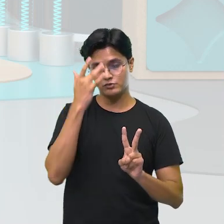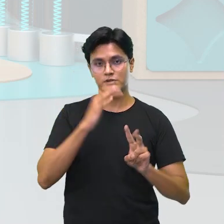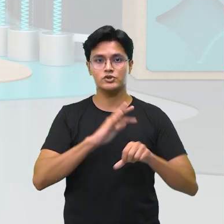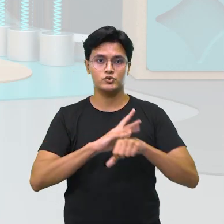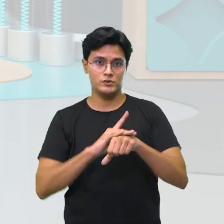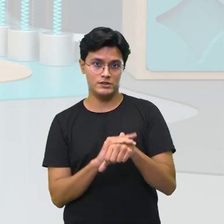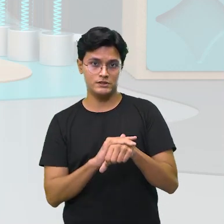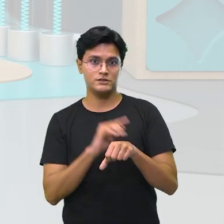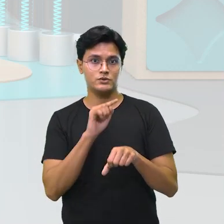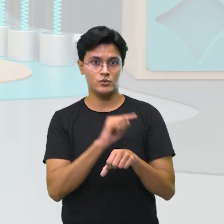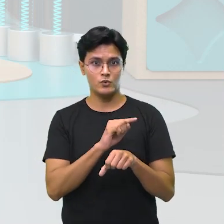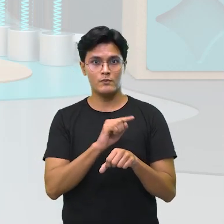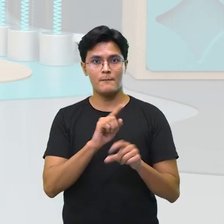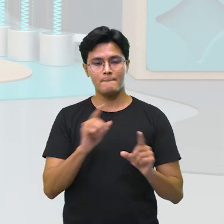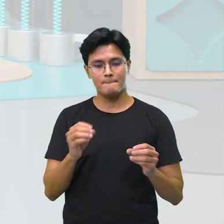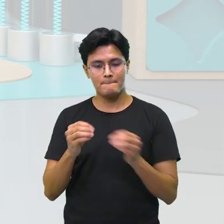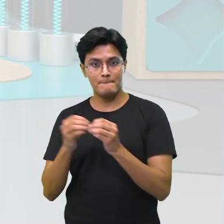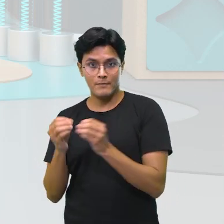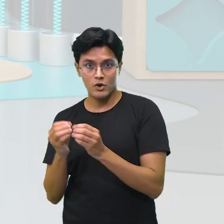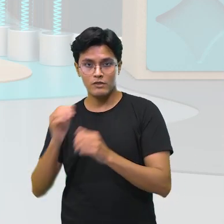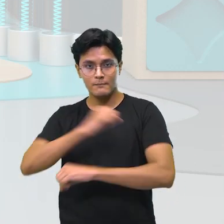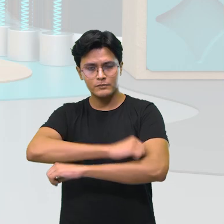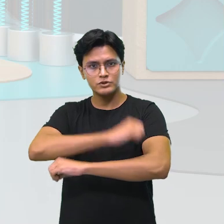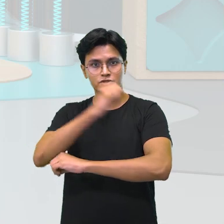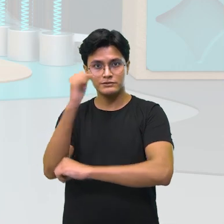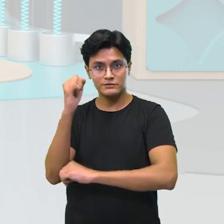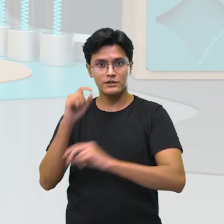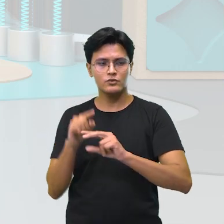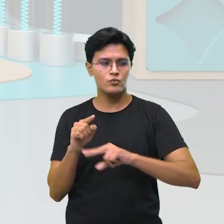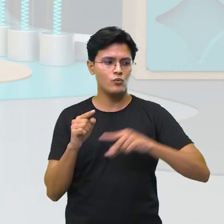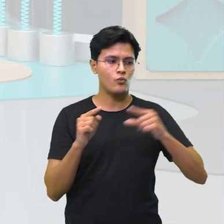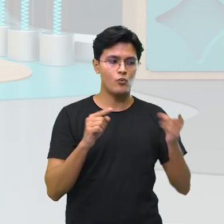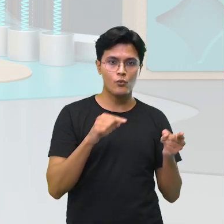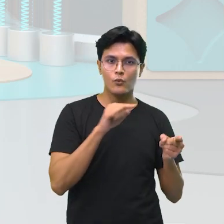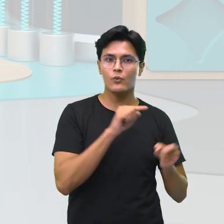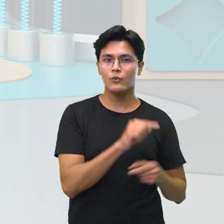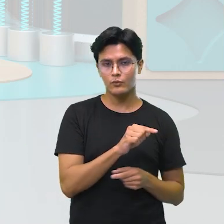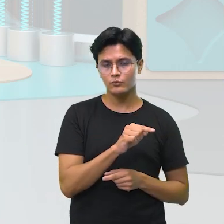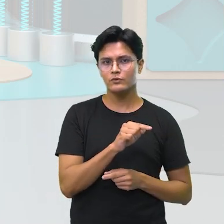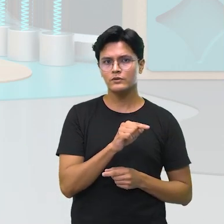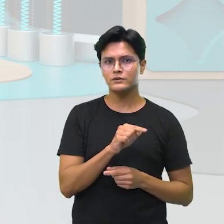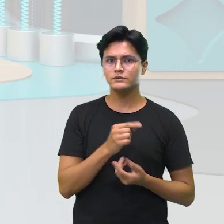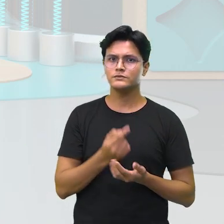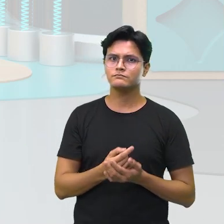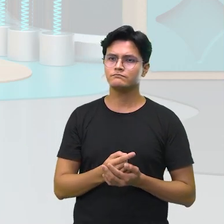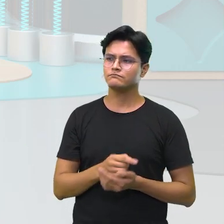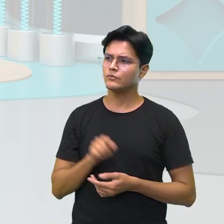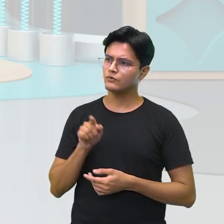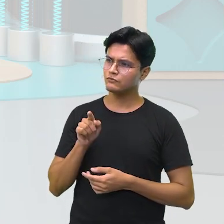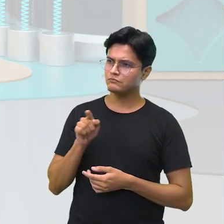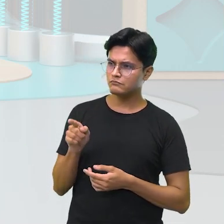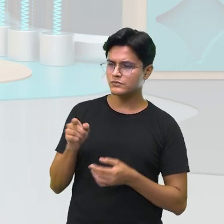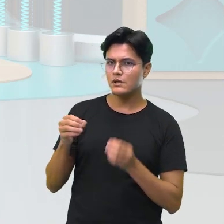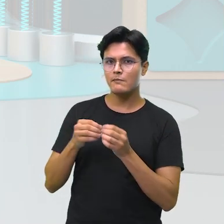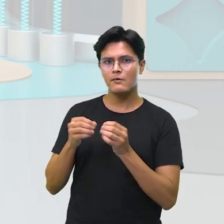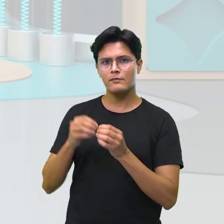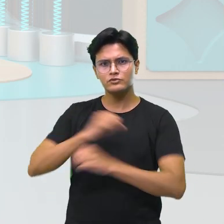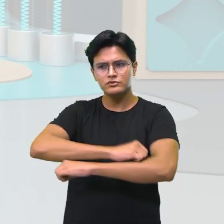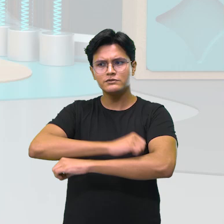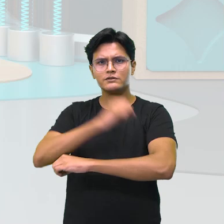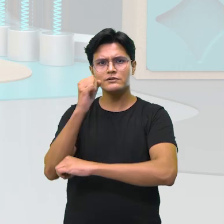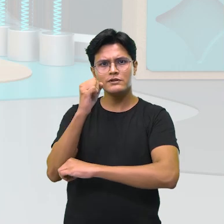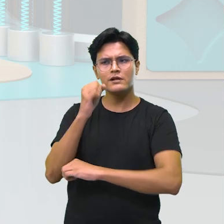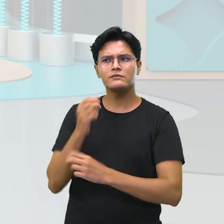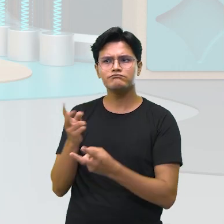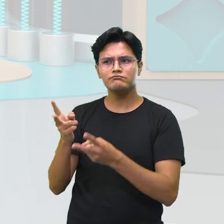da janela. E aí o que estava longe perguntava assim, que bom que você está próximo da janela, o que você consegue ver? E aí ele